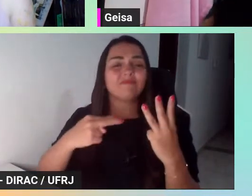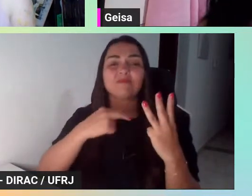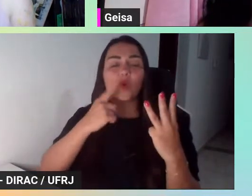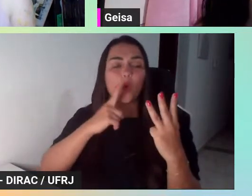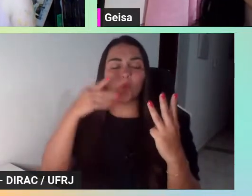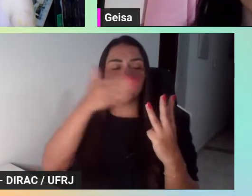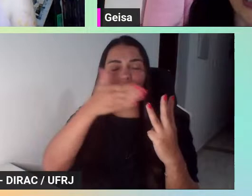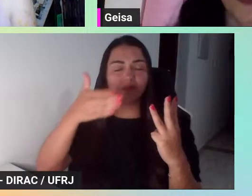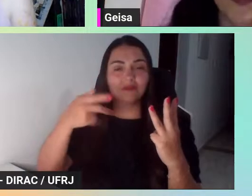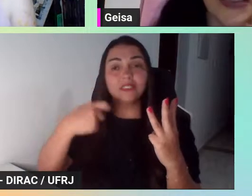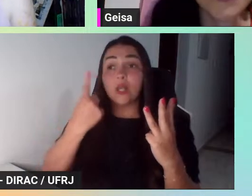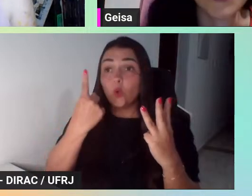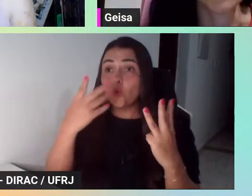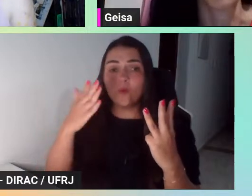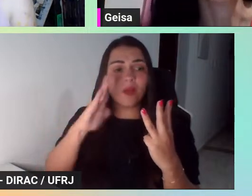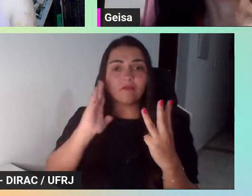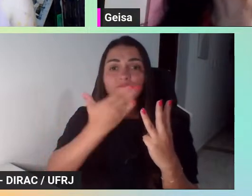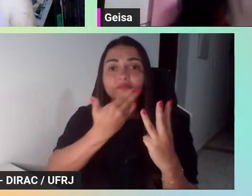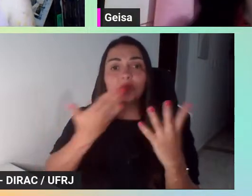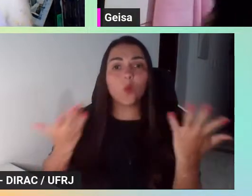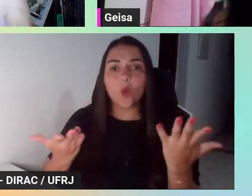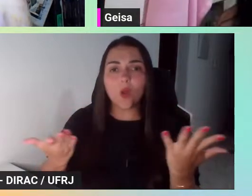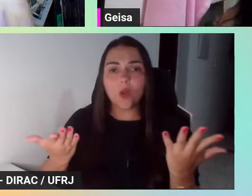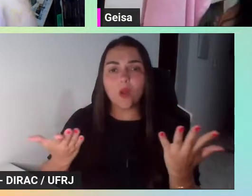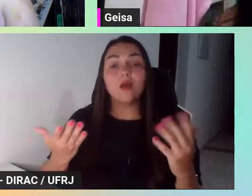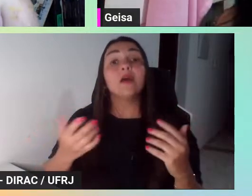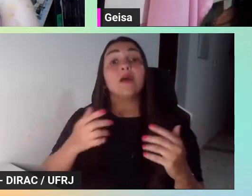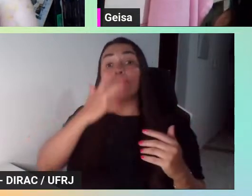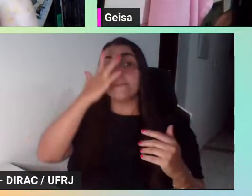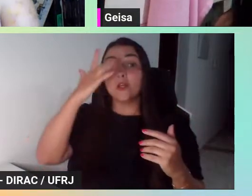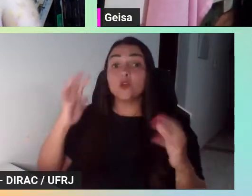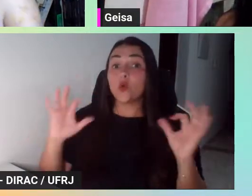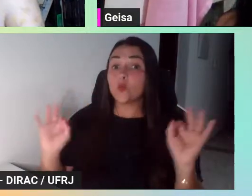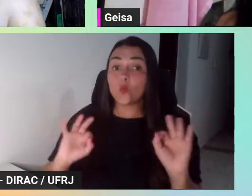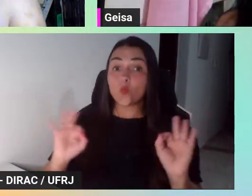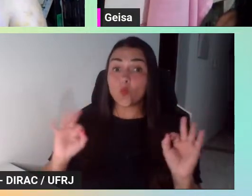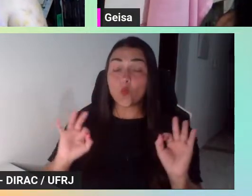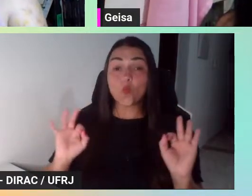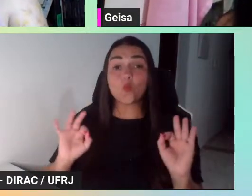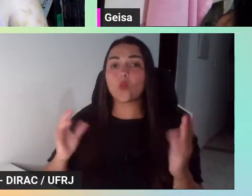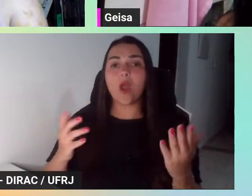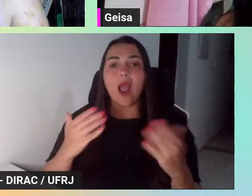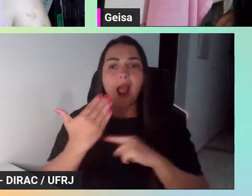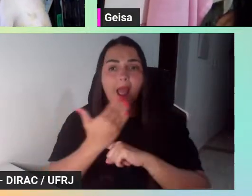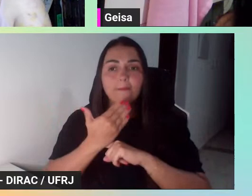Então, né, quem não tem essa rede de apoio, às vezes acaba largando a carreira,